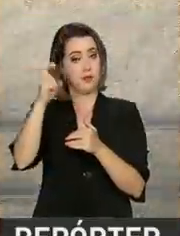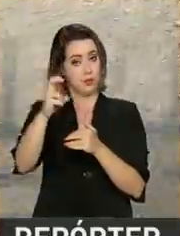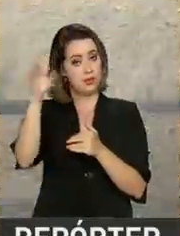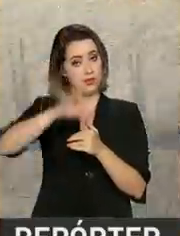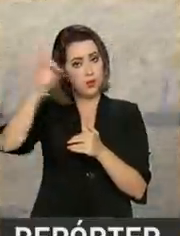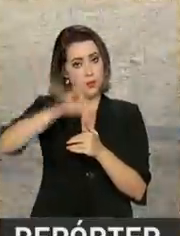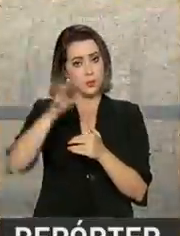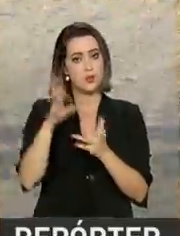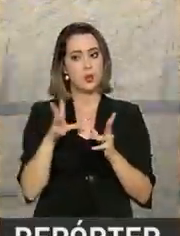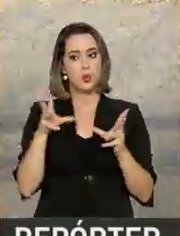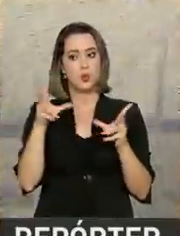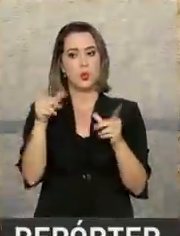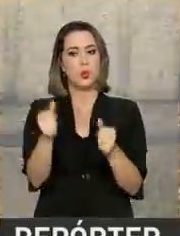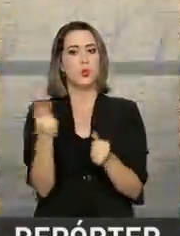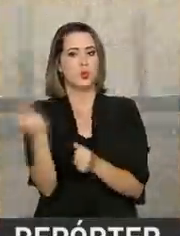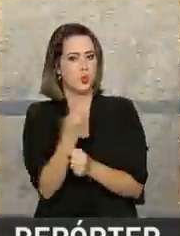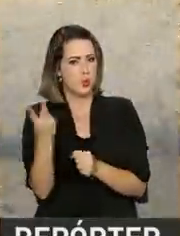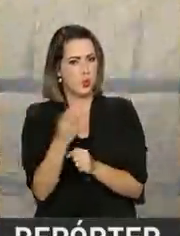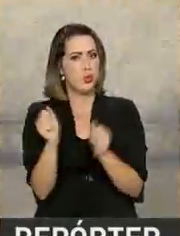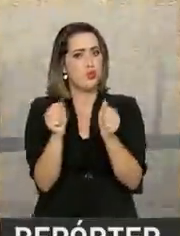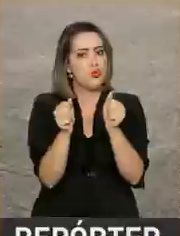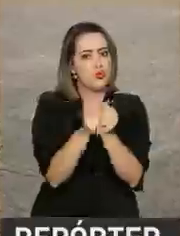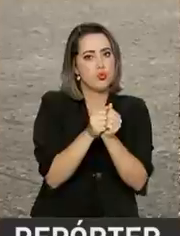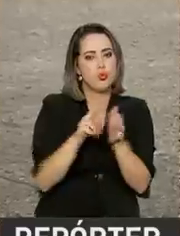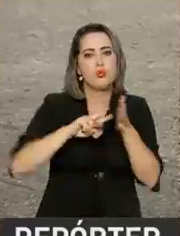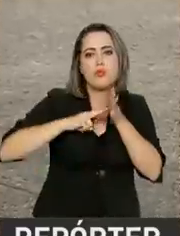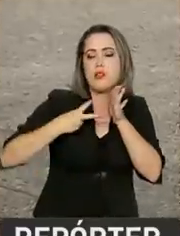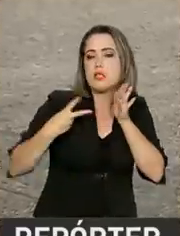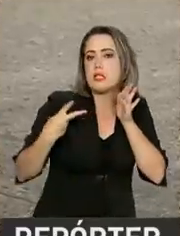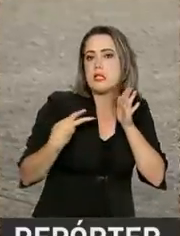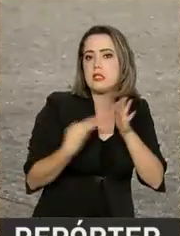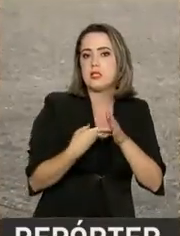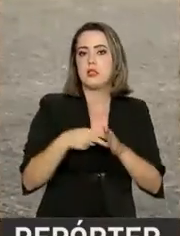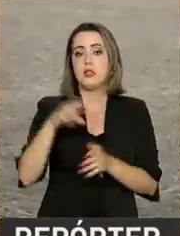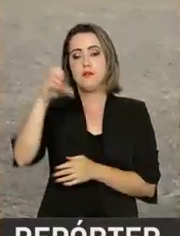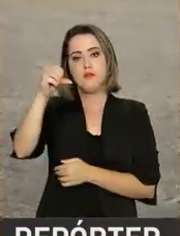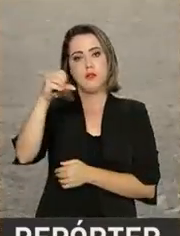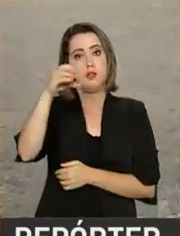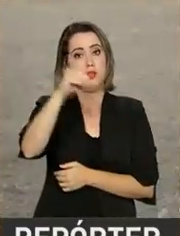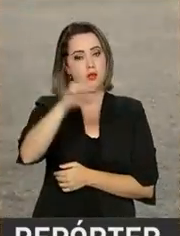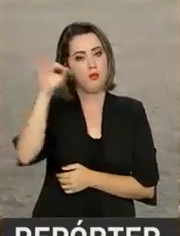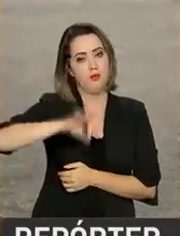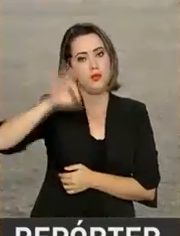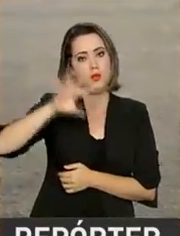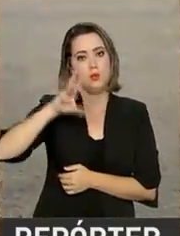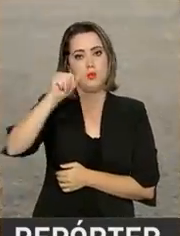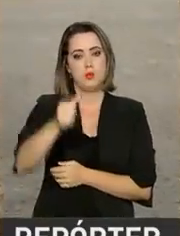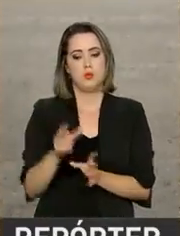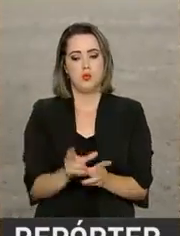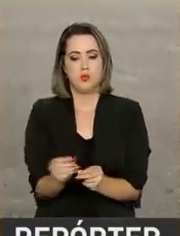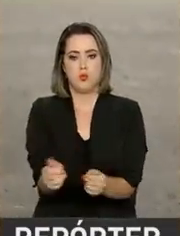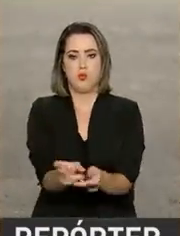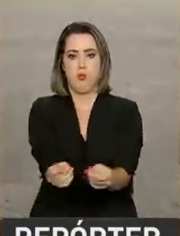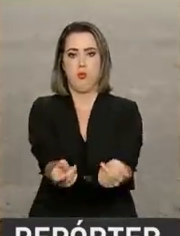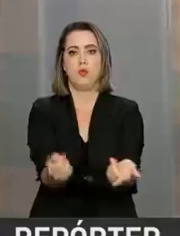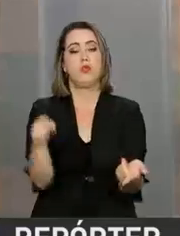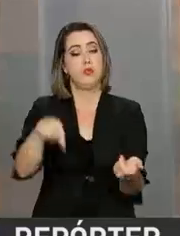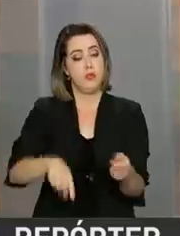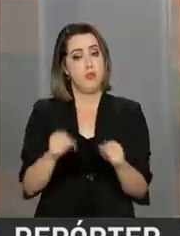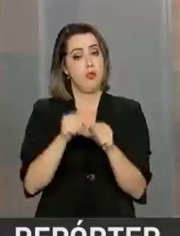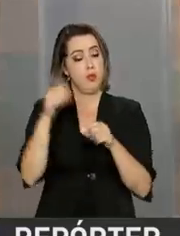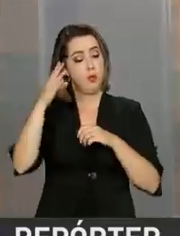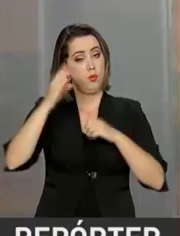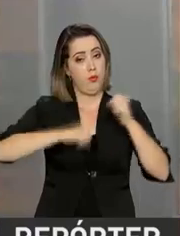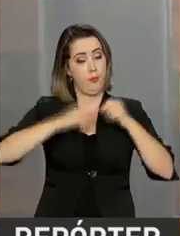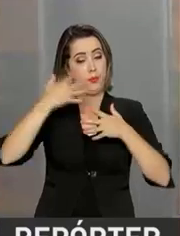37,5%. No total, milho e soja representam quase 90% dos grãos produzidos no país. O